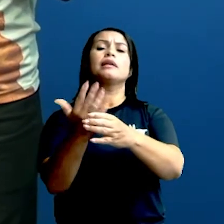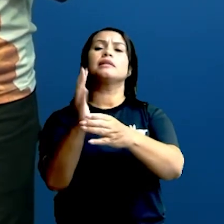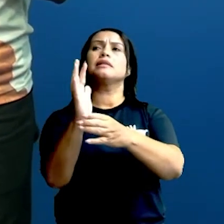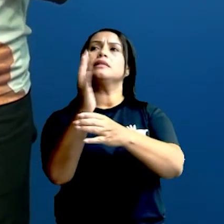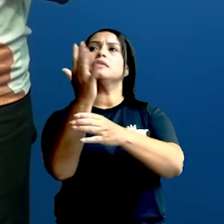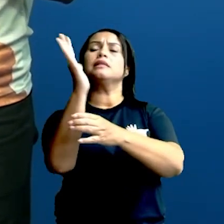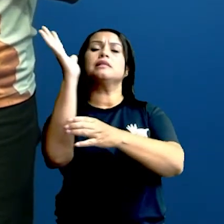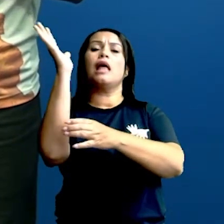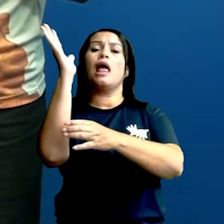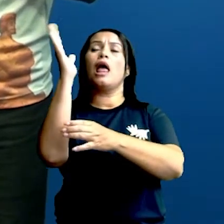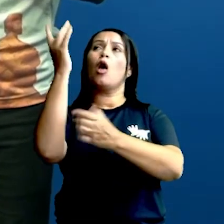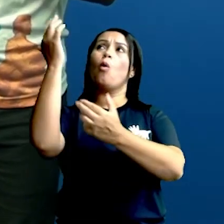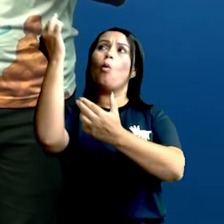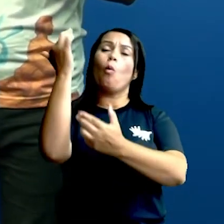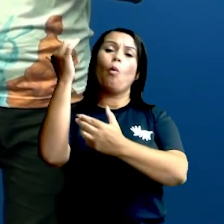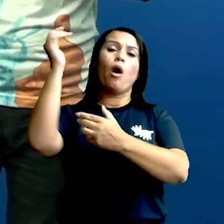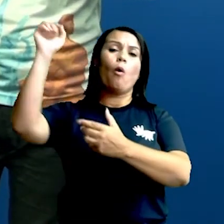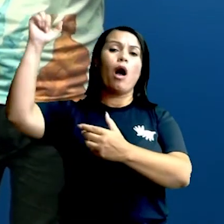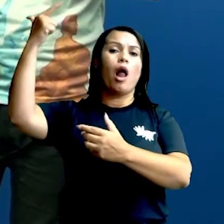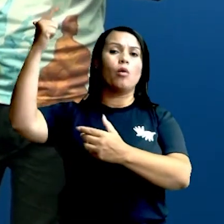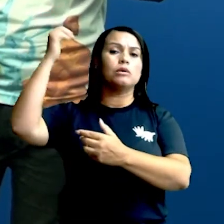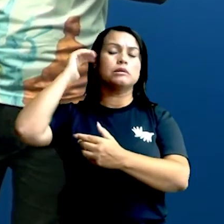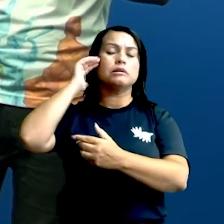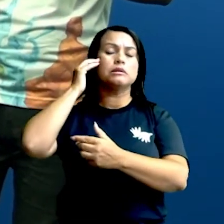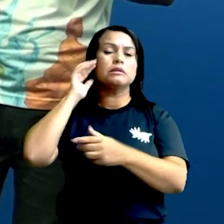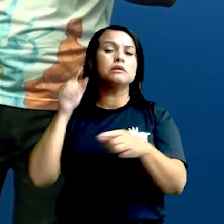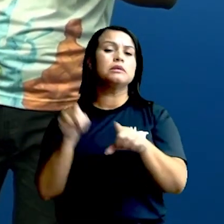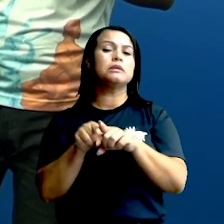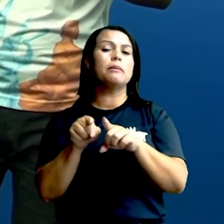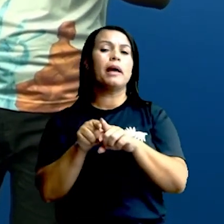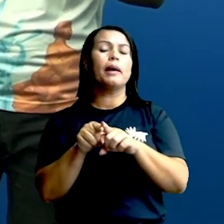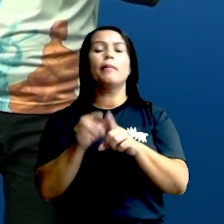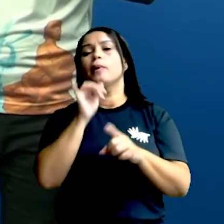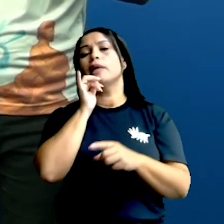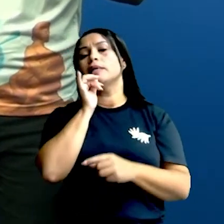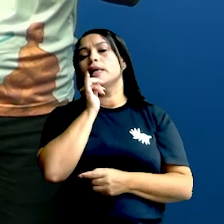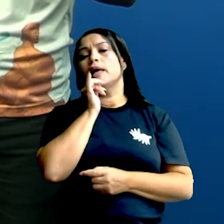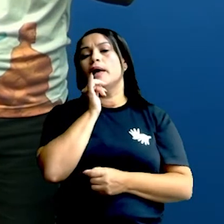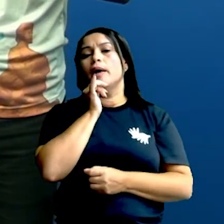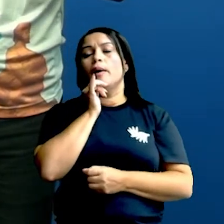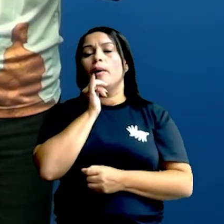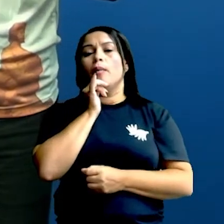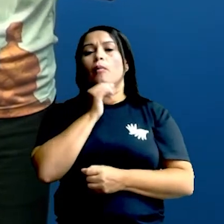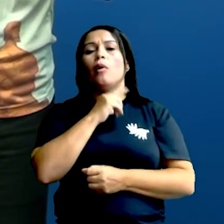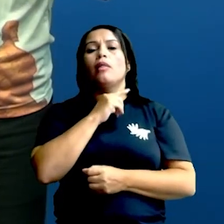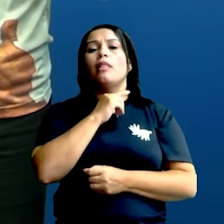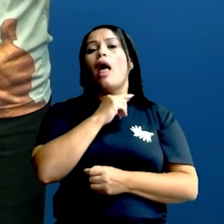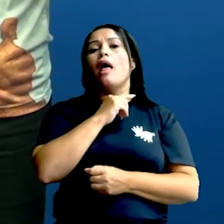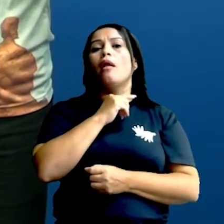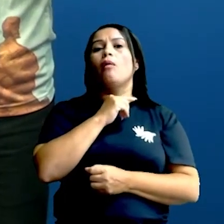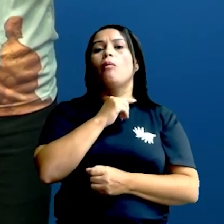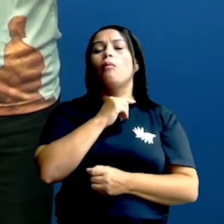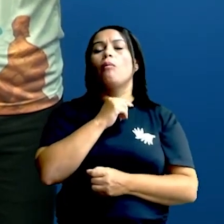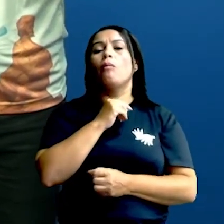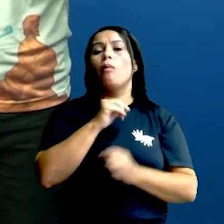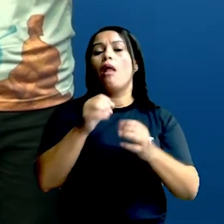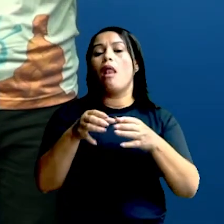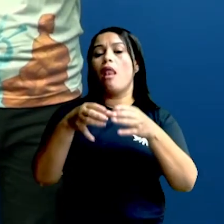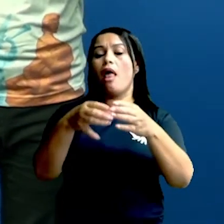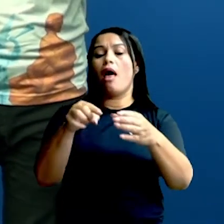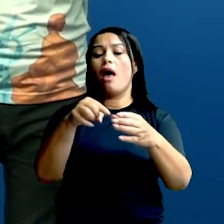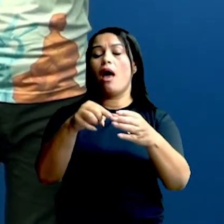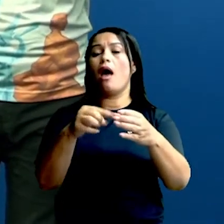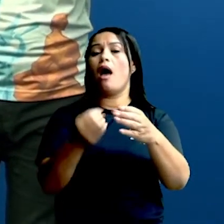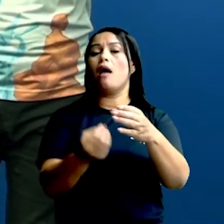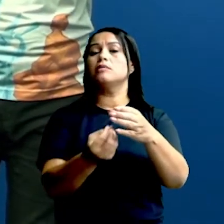luz. Ela possui, digamos, nós chamamos de um fototropismo positivo. São